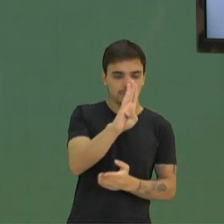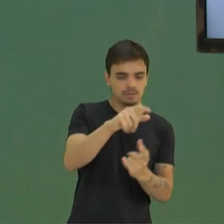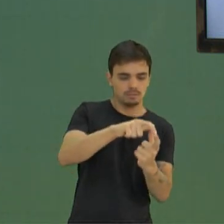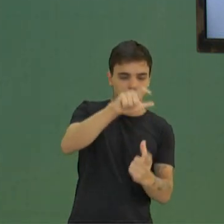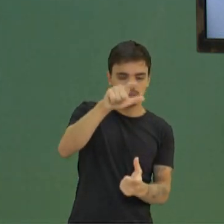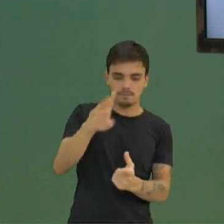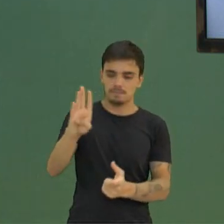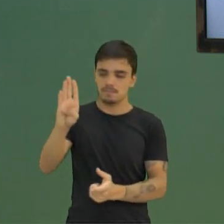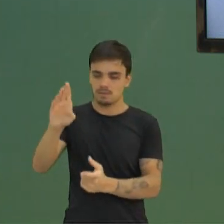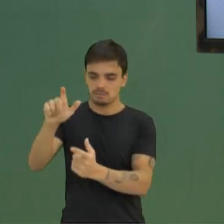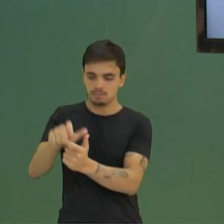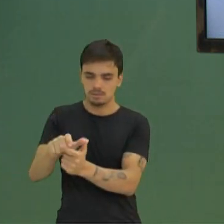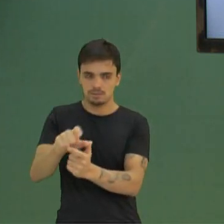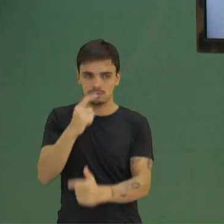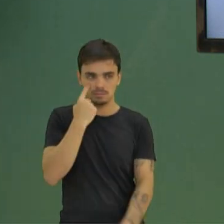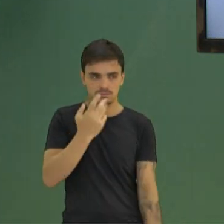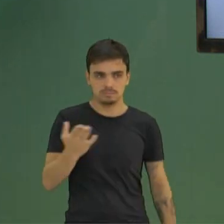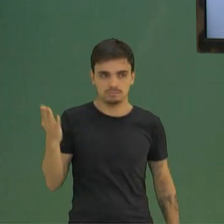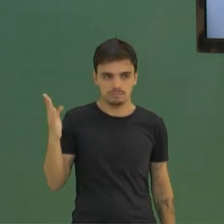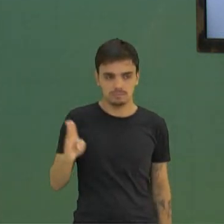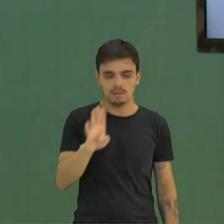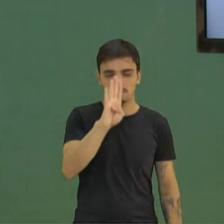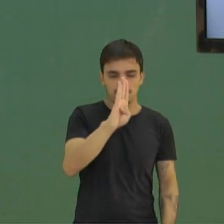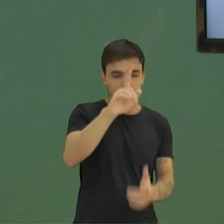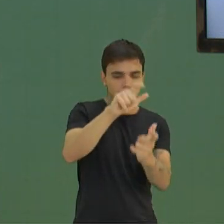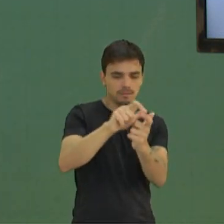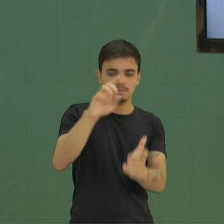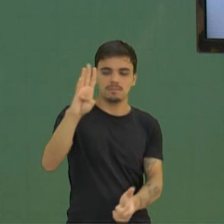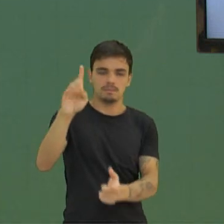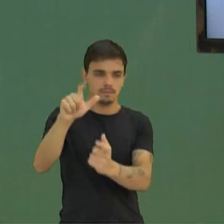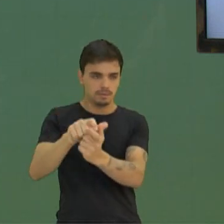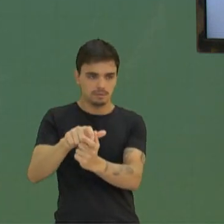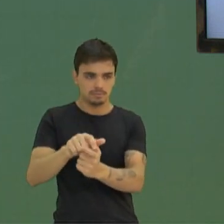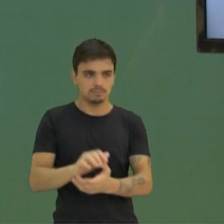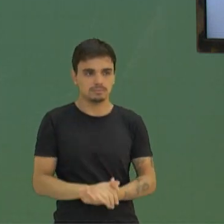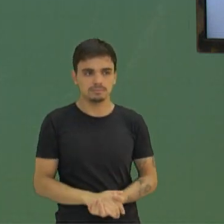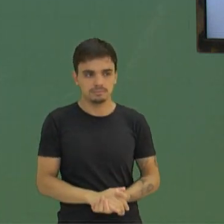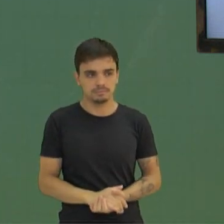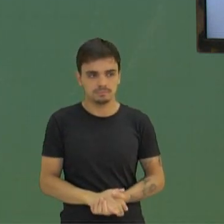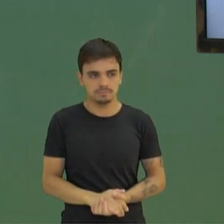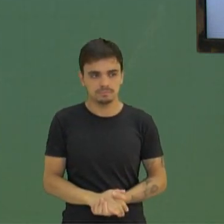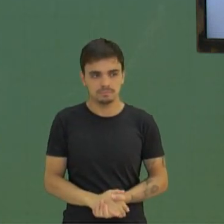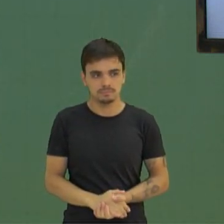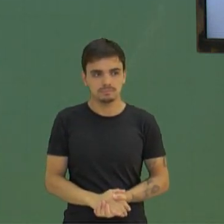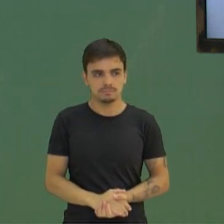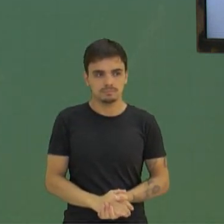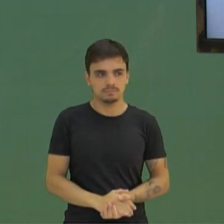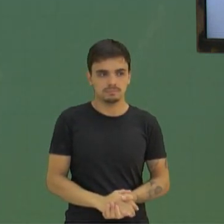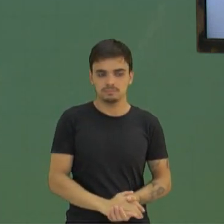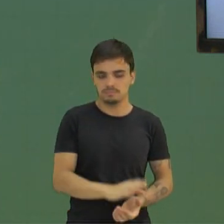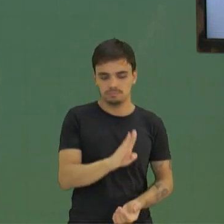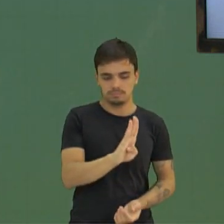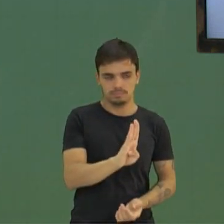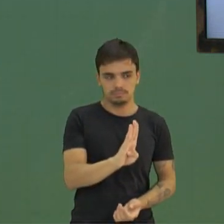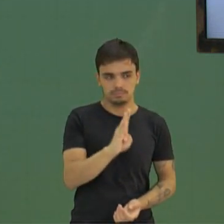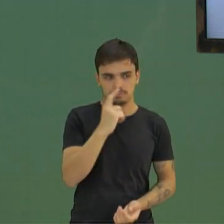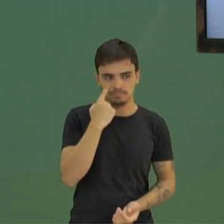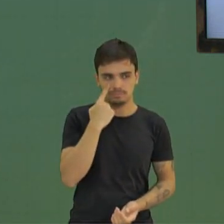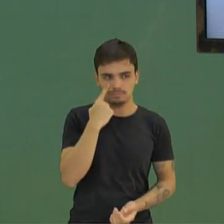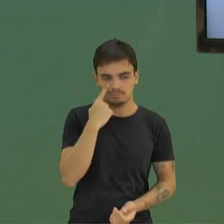vizinho convizinho pezinho pezinho bebezinho com bezão